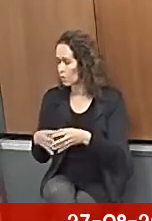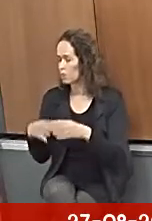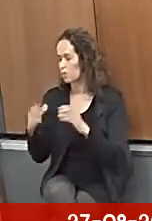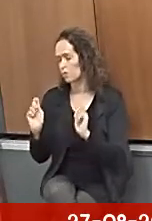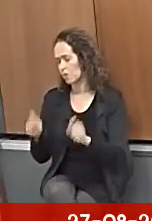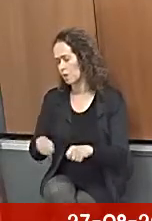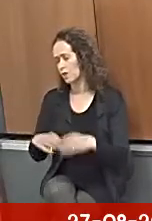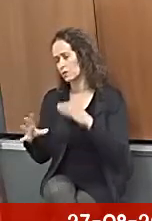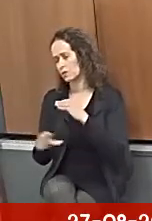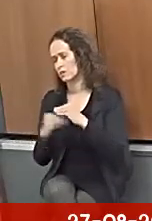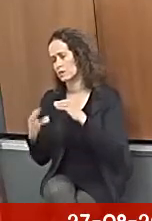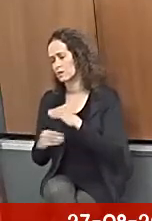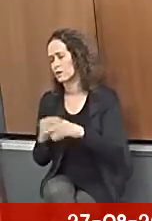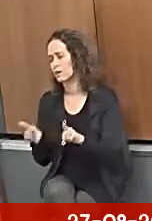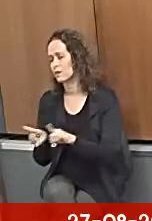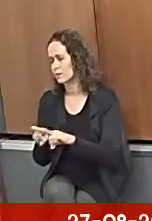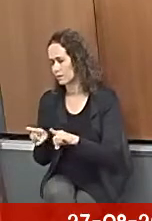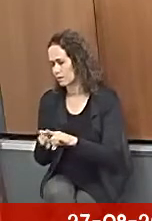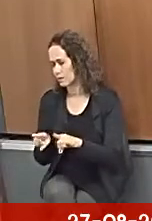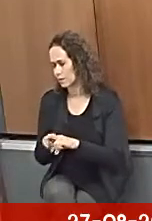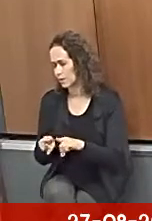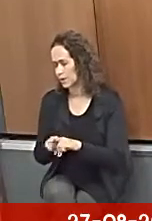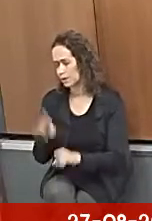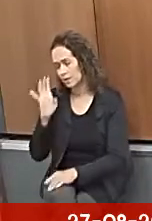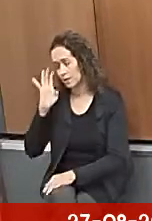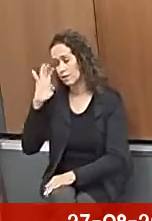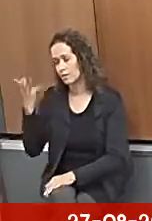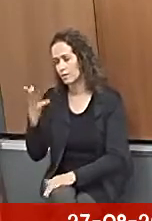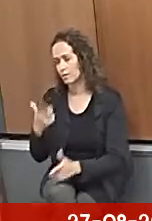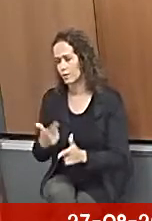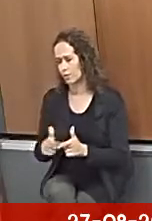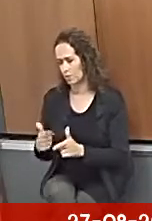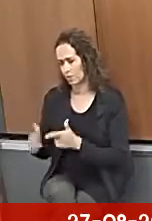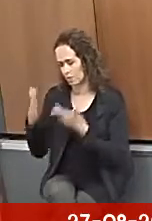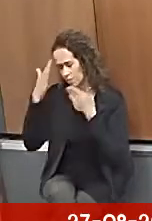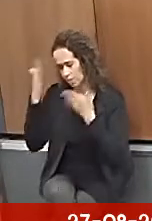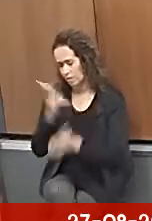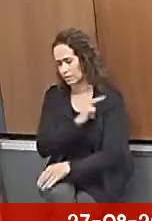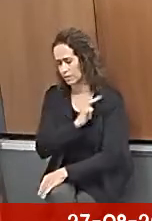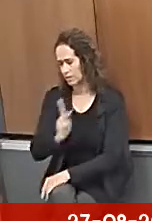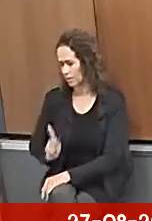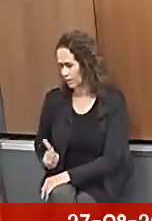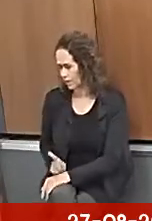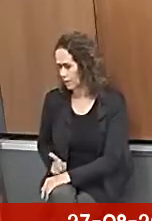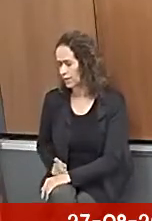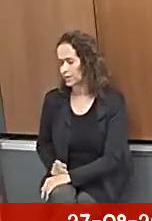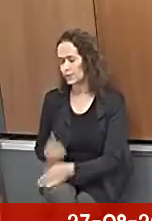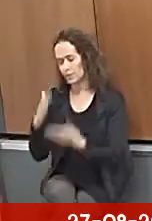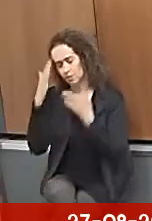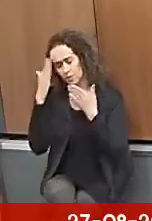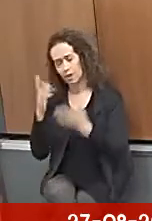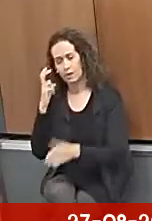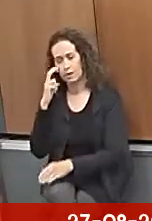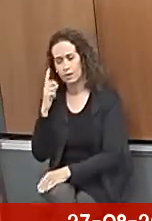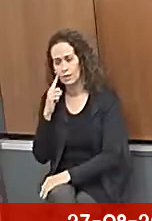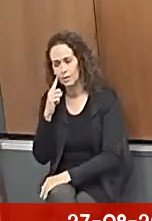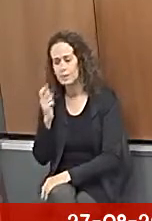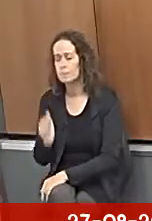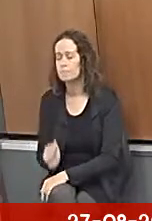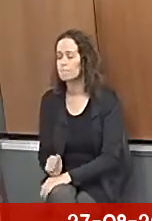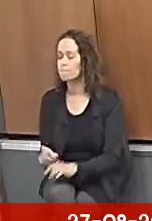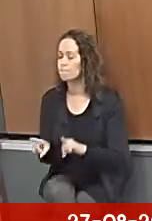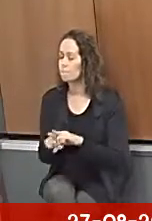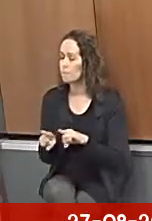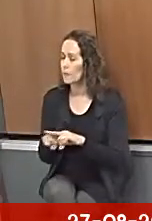nesse aí lá em logo no problema obrigado senhor presidente muito bem obrigado deputado josé guilherme é nós